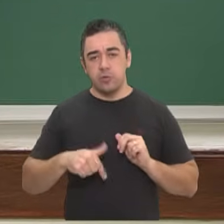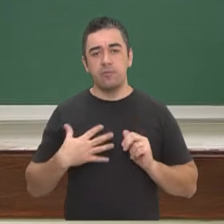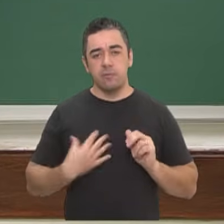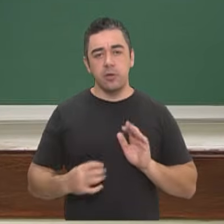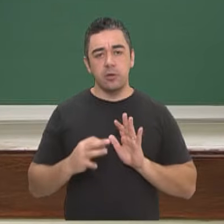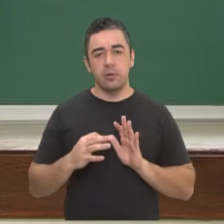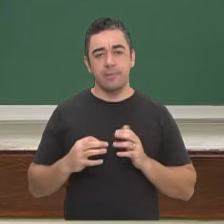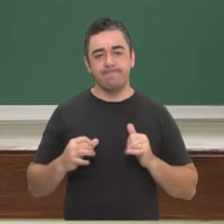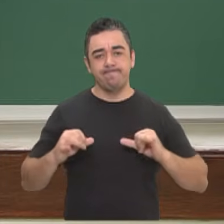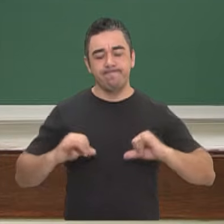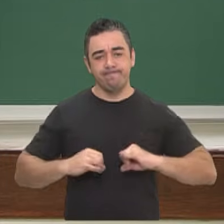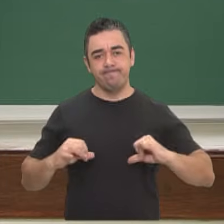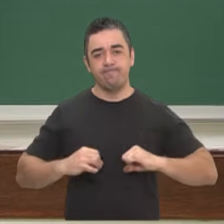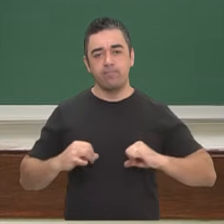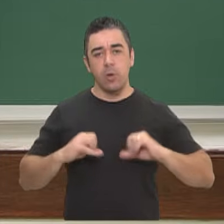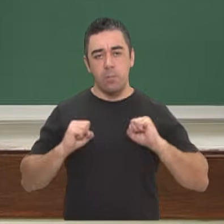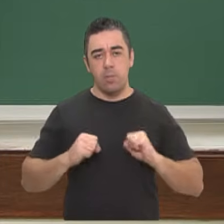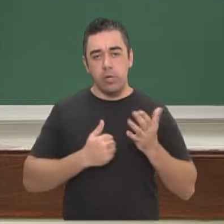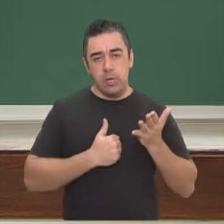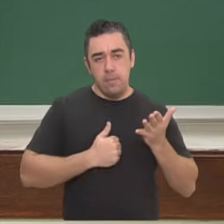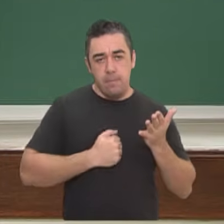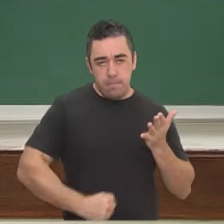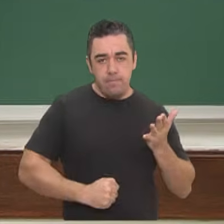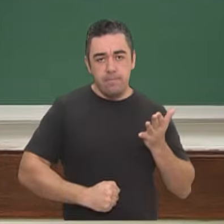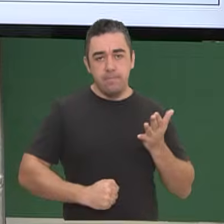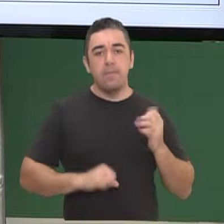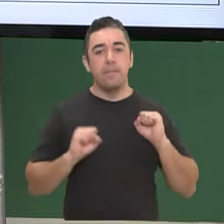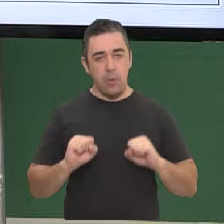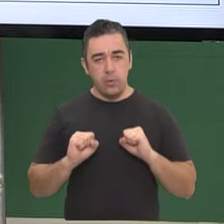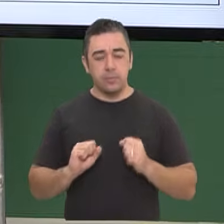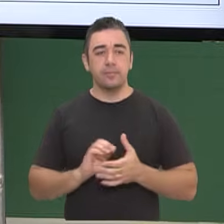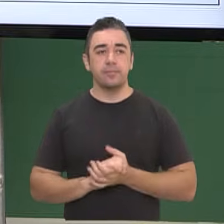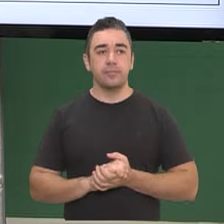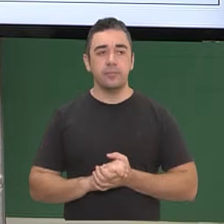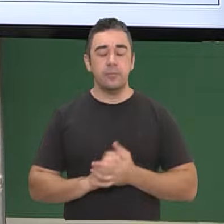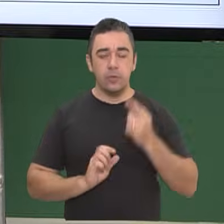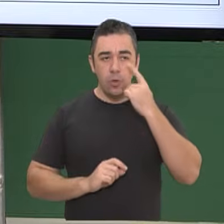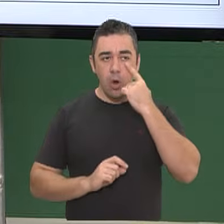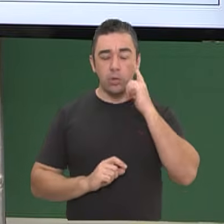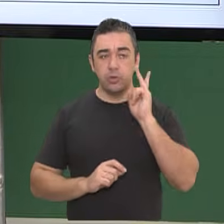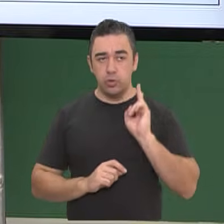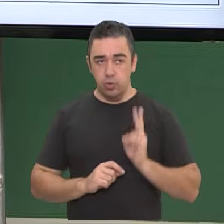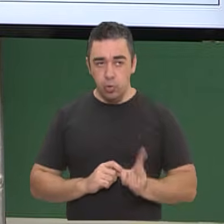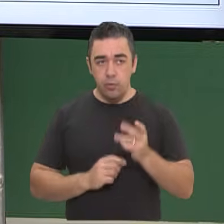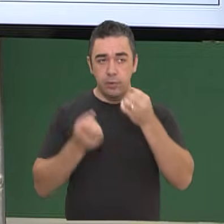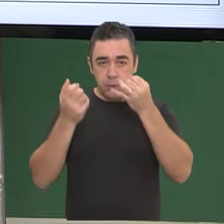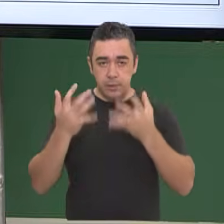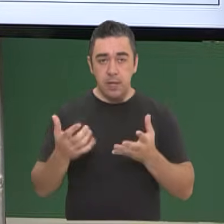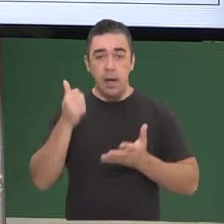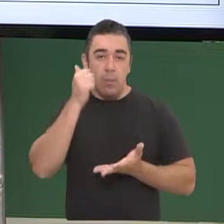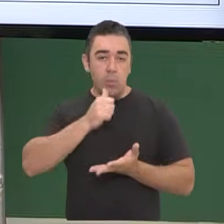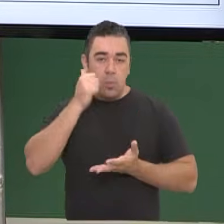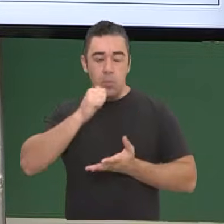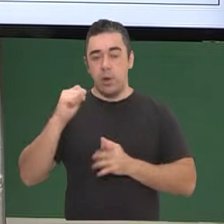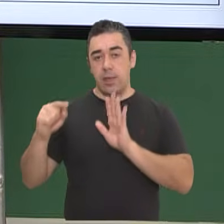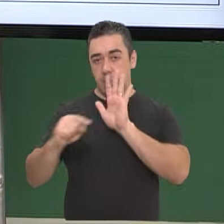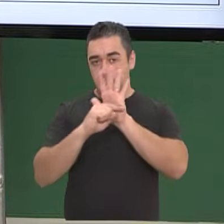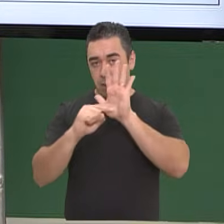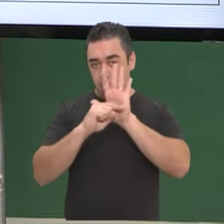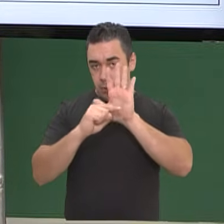né, graves consequências, pode inclusive resultar em aborto. Tá? Então aqui novamente, a